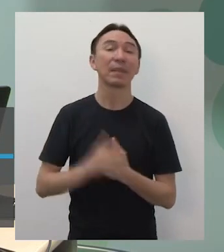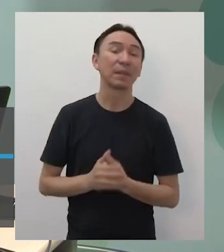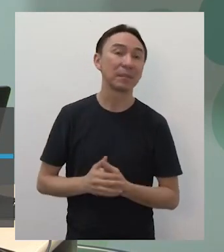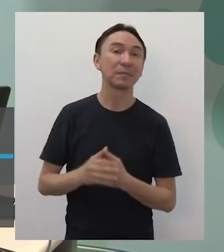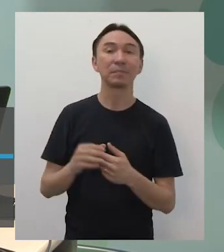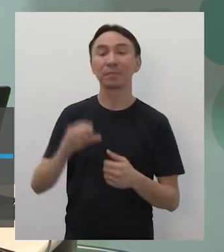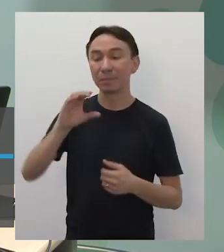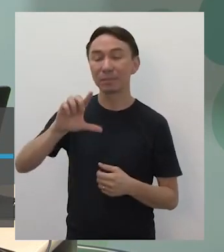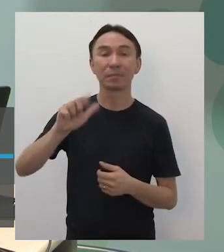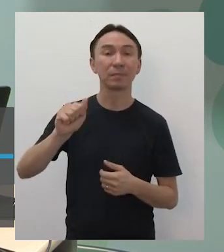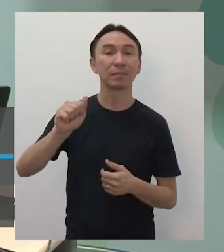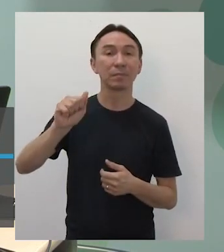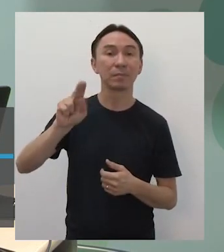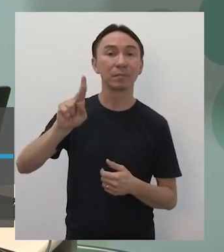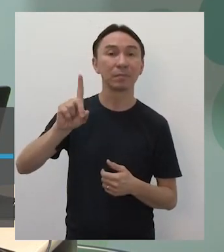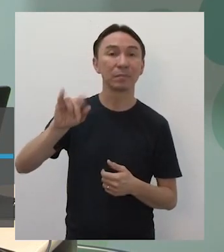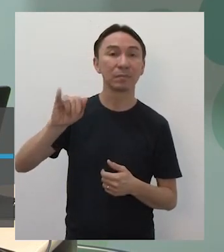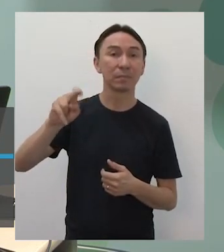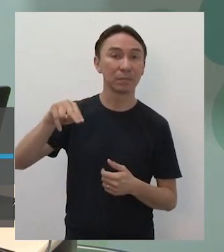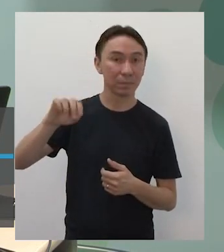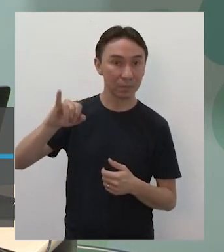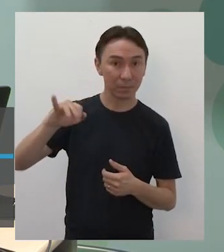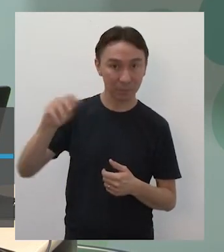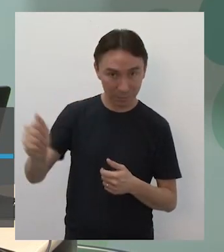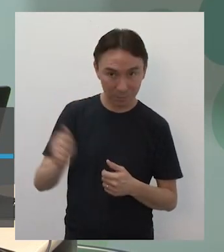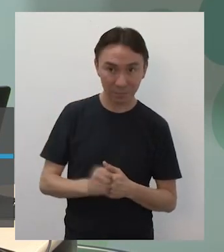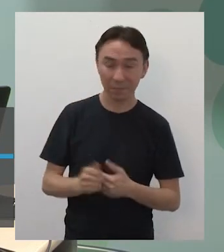a educadora Claudineia de Almeida Passos, né,